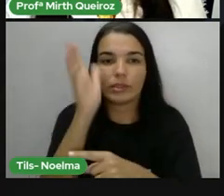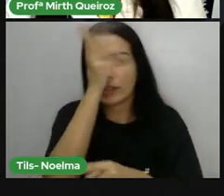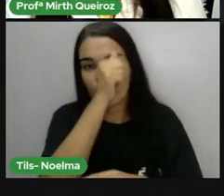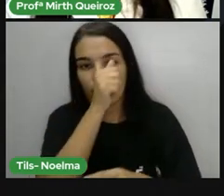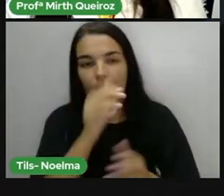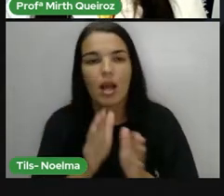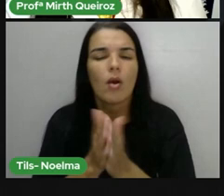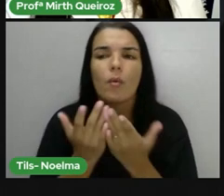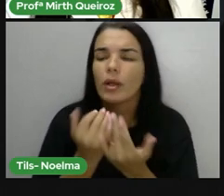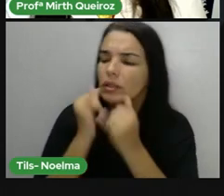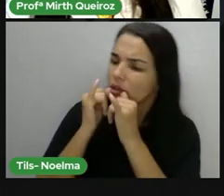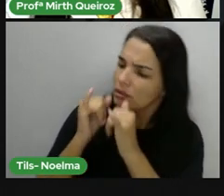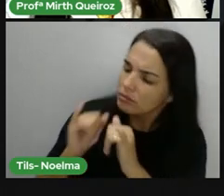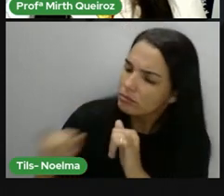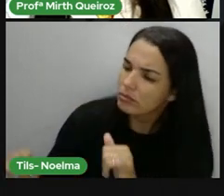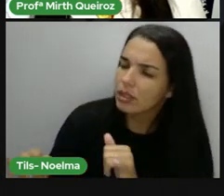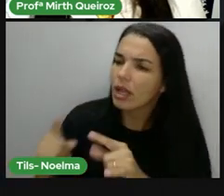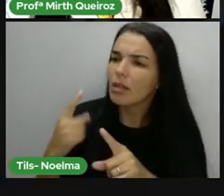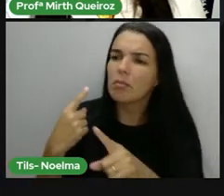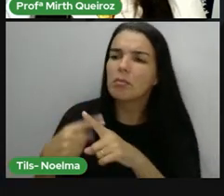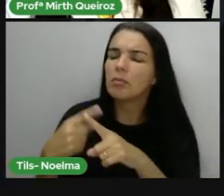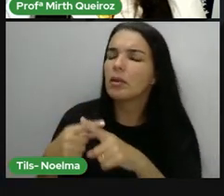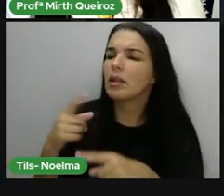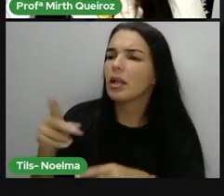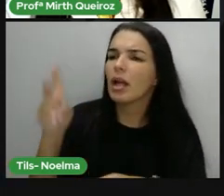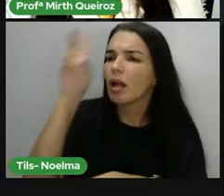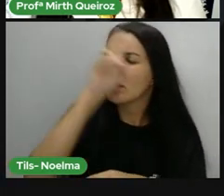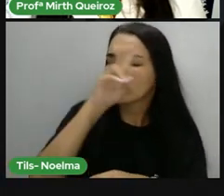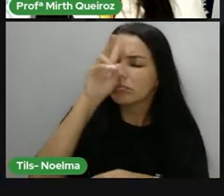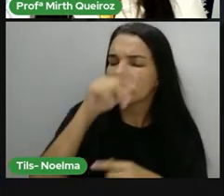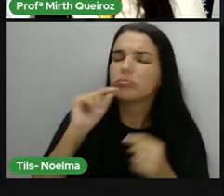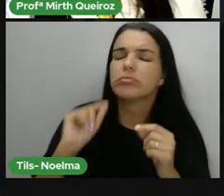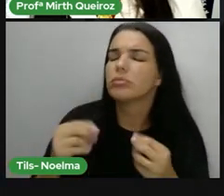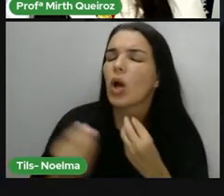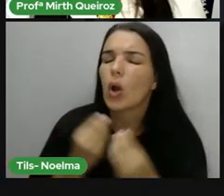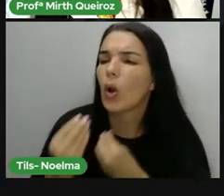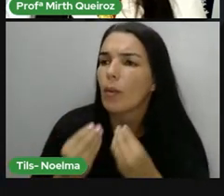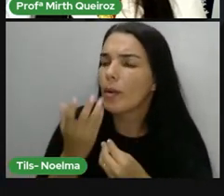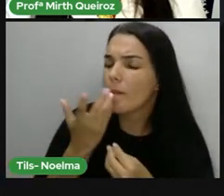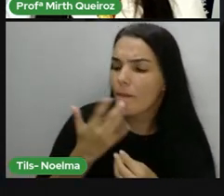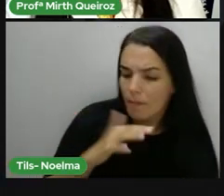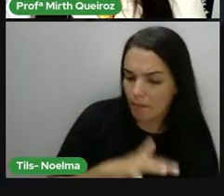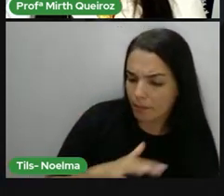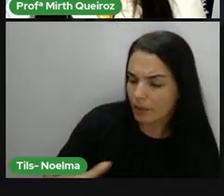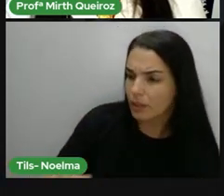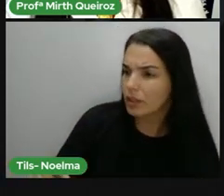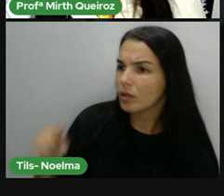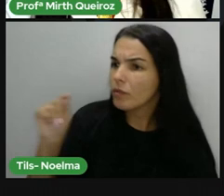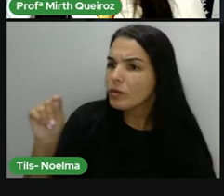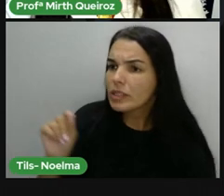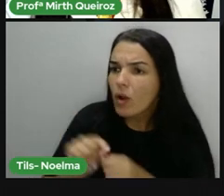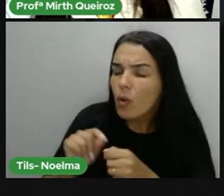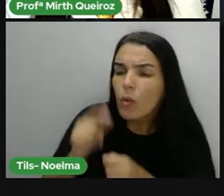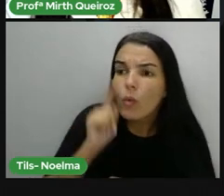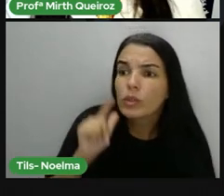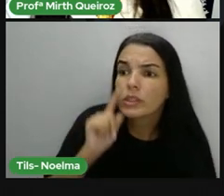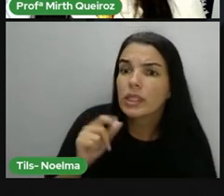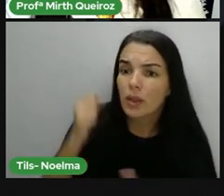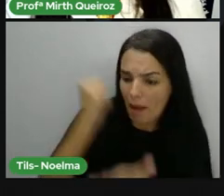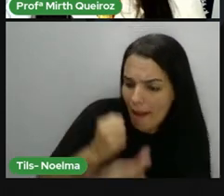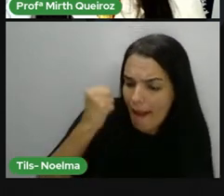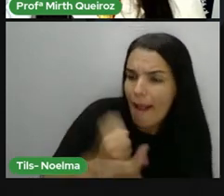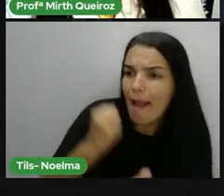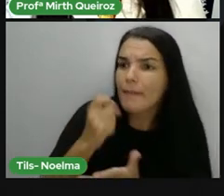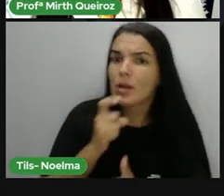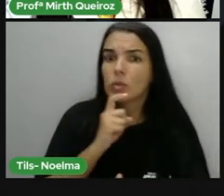o ocorrido, não paravam de se perguntar como aquele menino, tão pequenino, havia sido capaz de quebrar uma capa